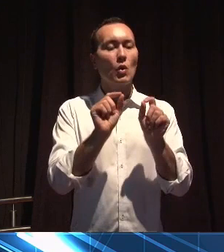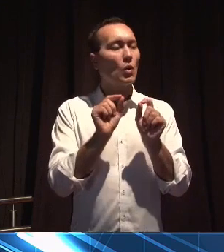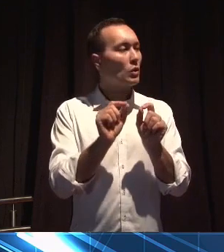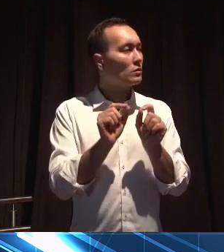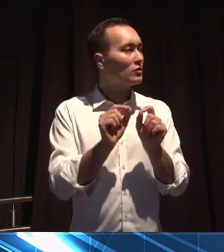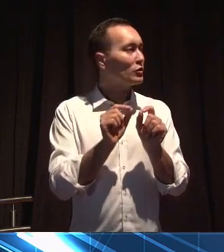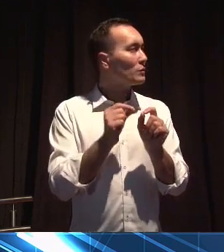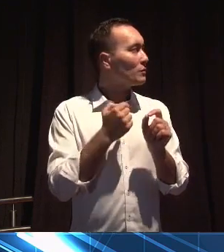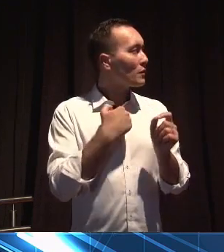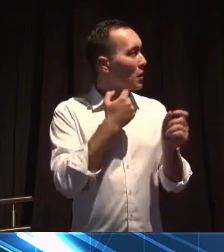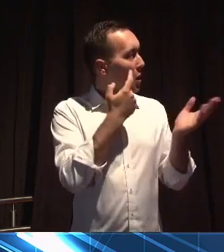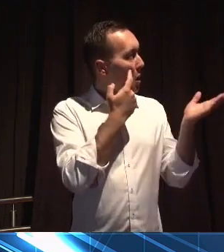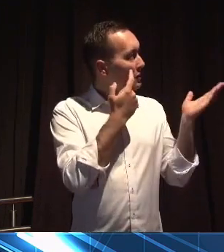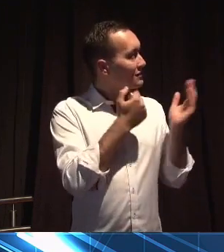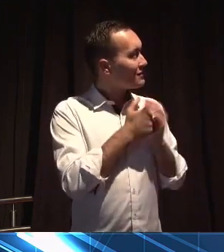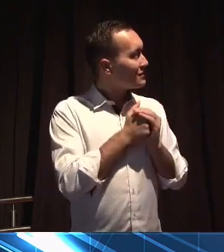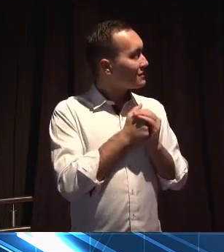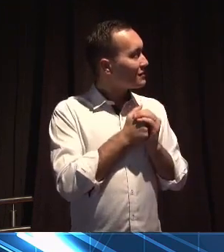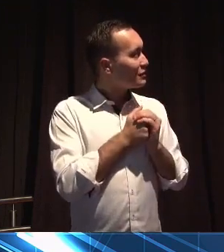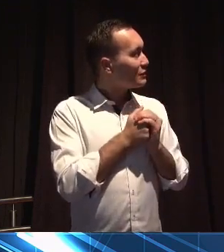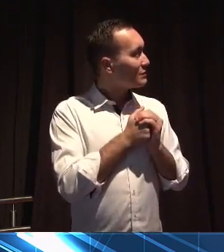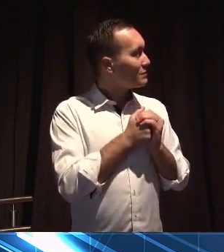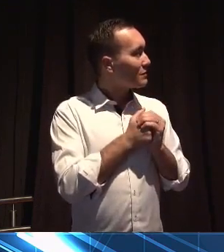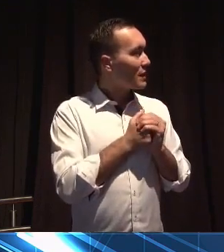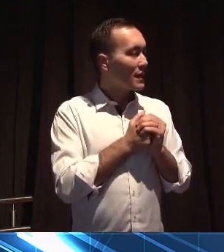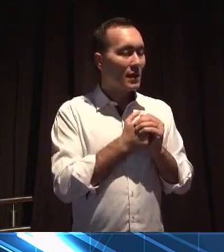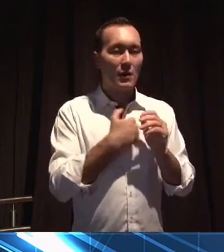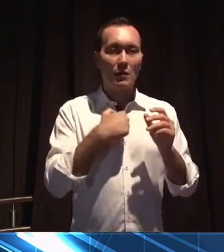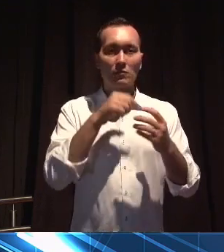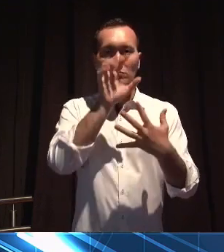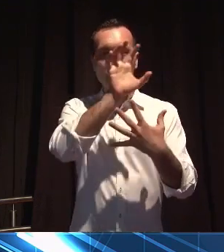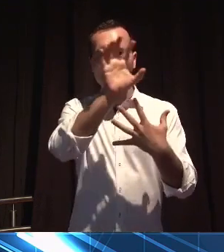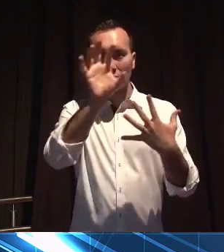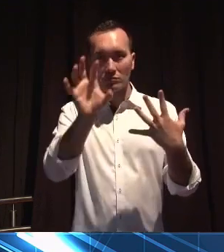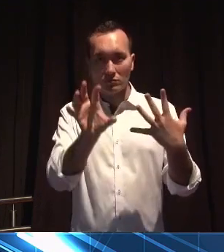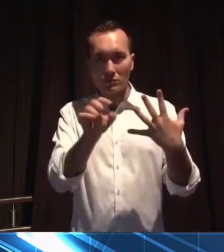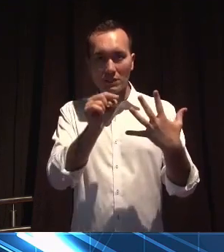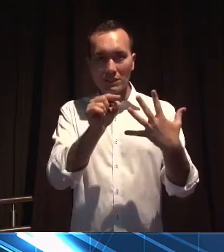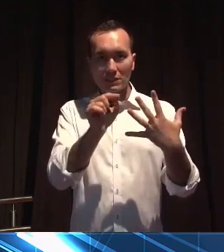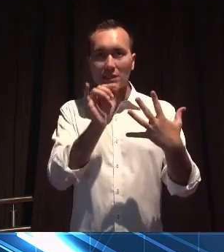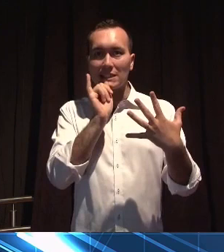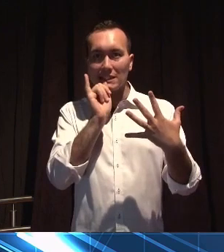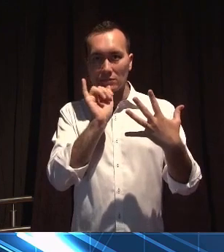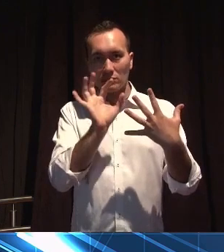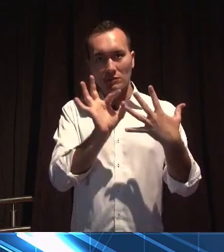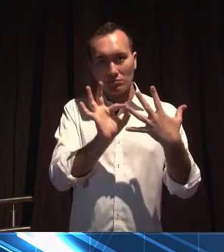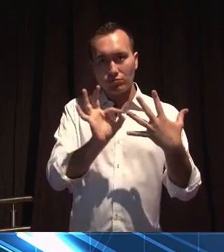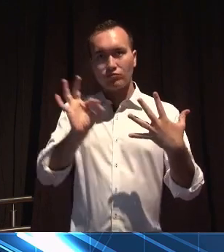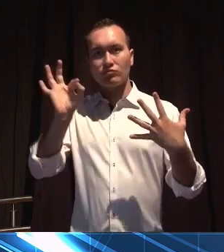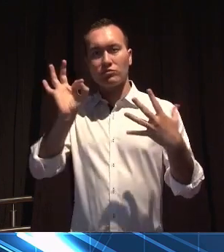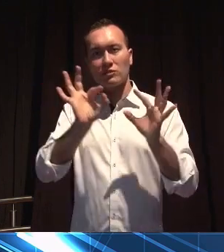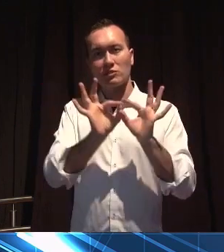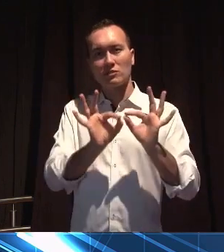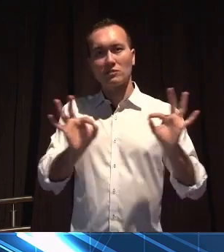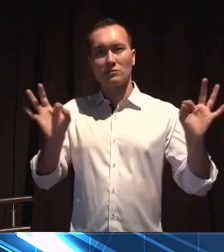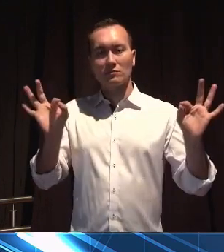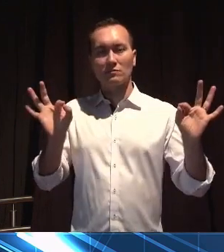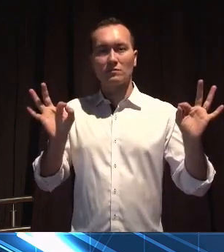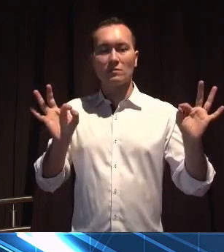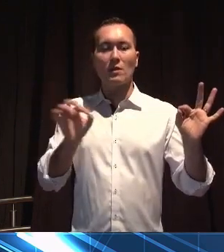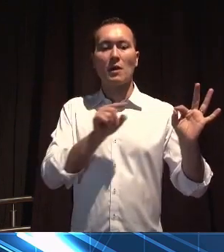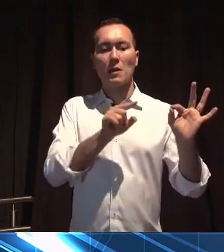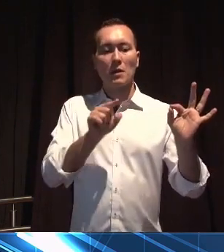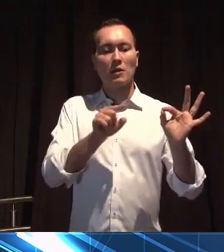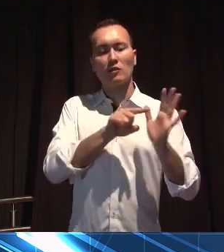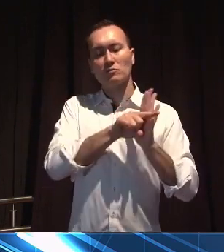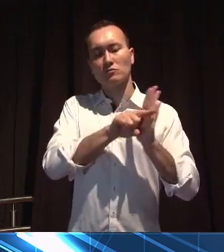classe tremep que é uma classe lá que vai ter uma estrutura chave e valor né palavra e Contagem do número de